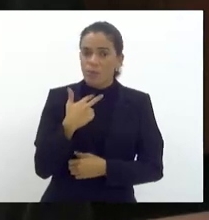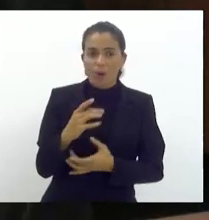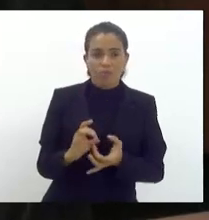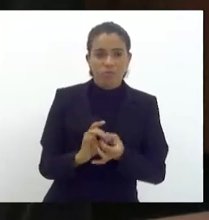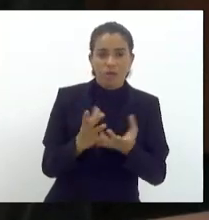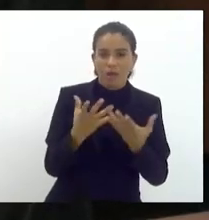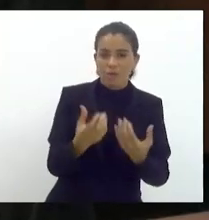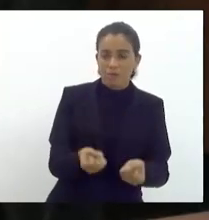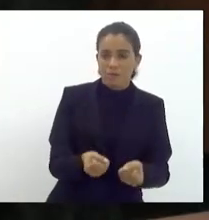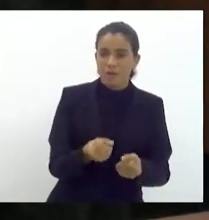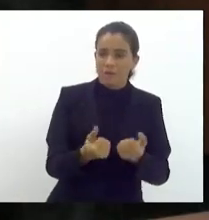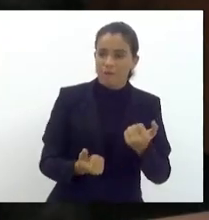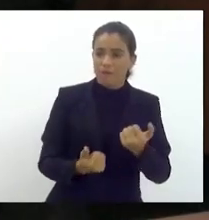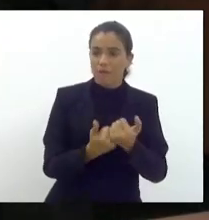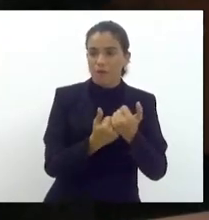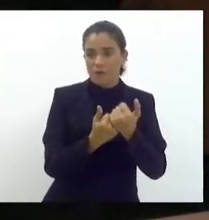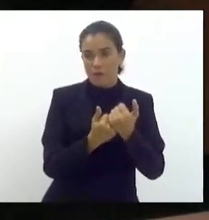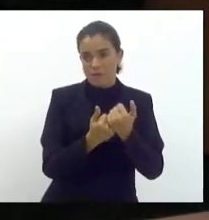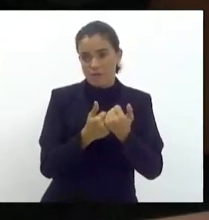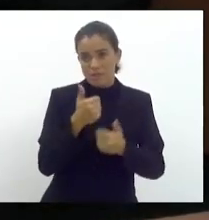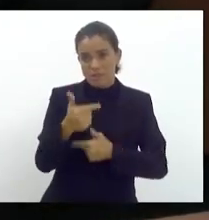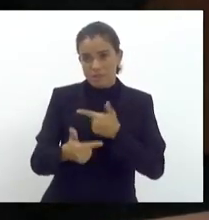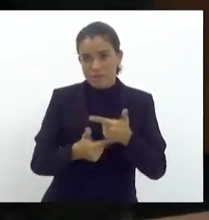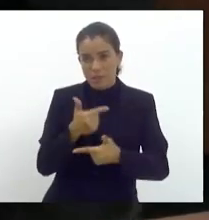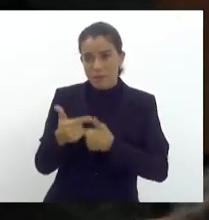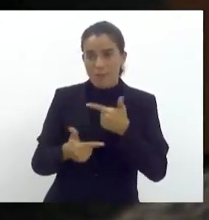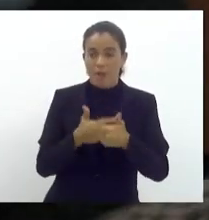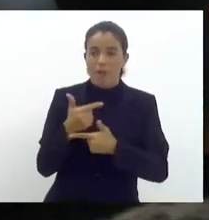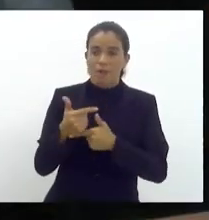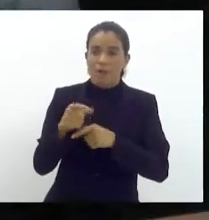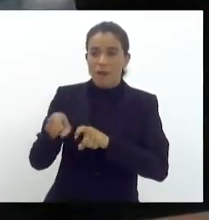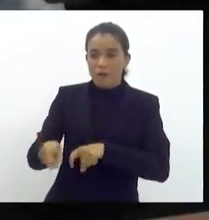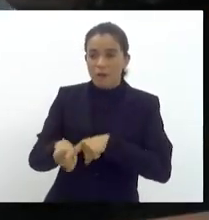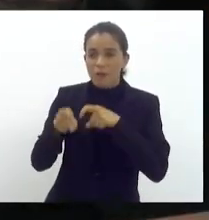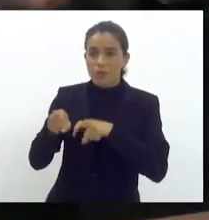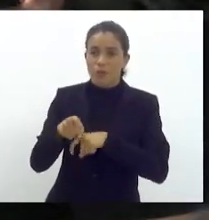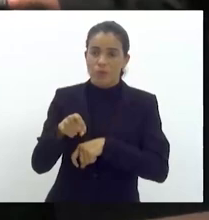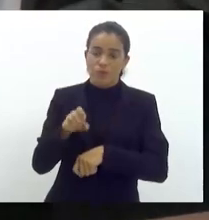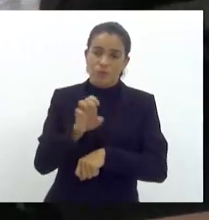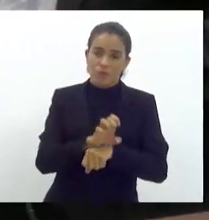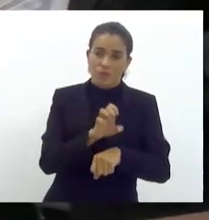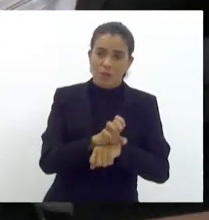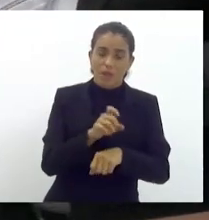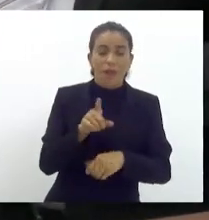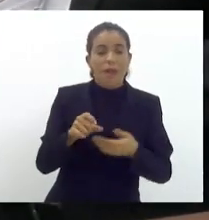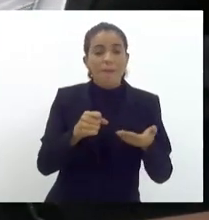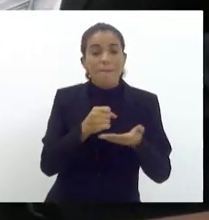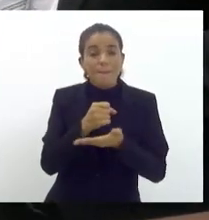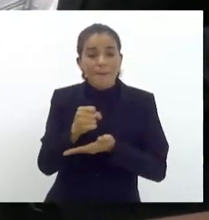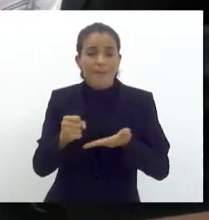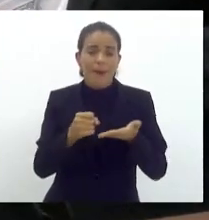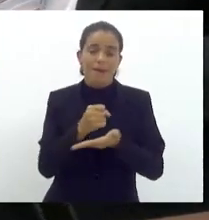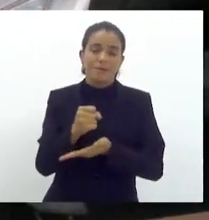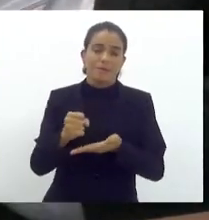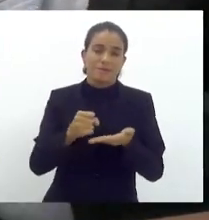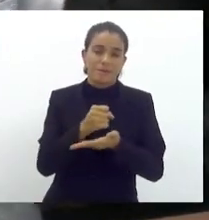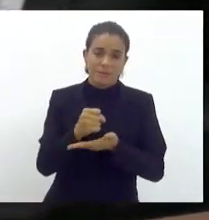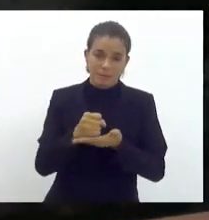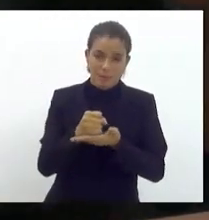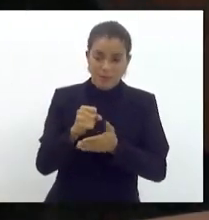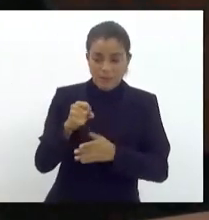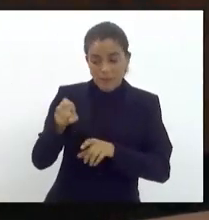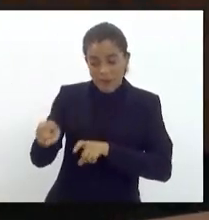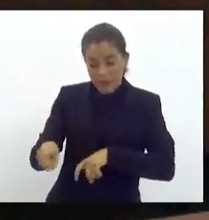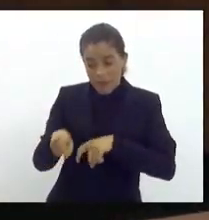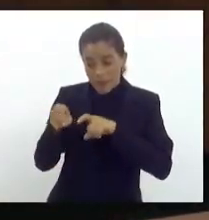de fortalecer esse trabalho a nossa agricultura no estado ela é baseada basicamente na